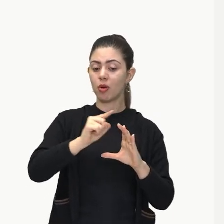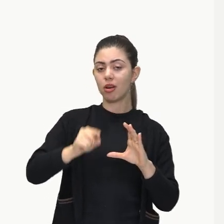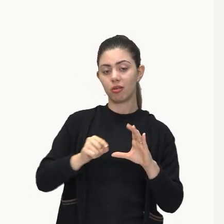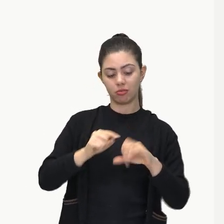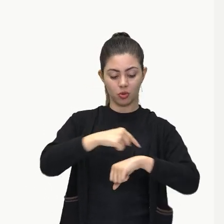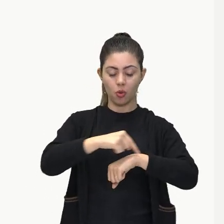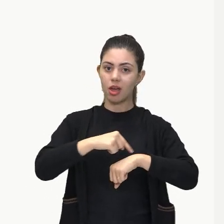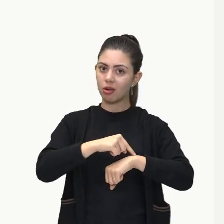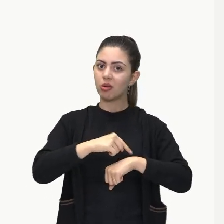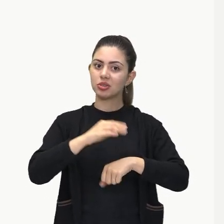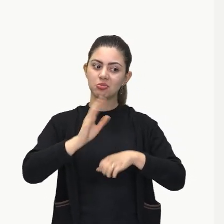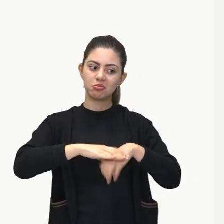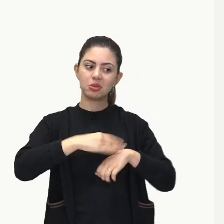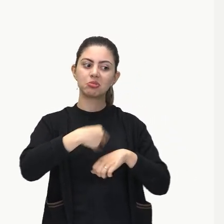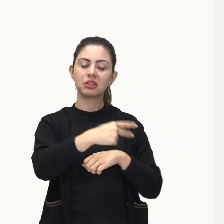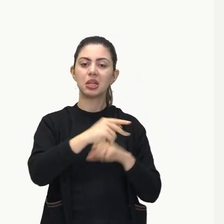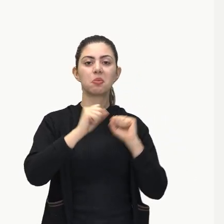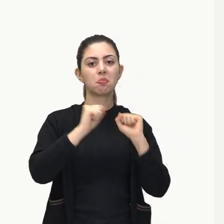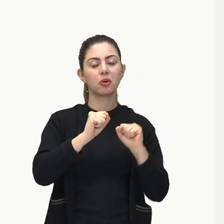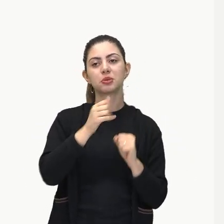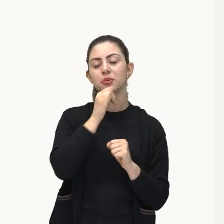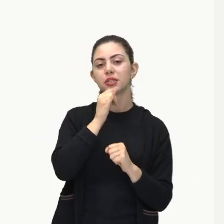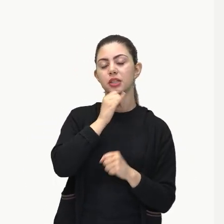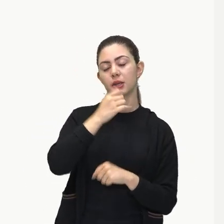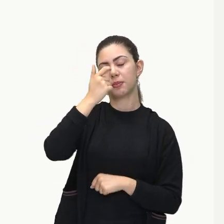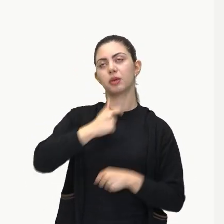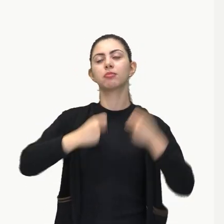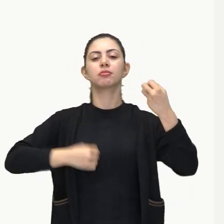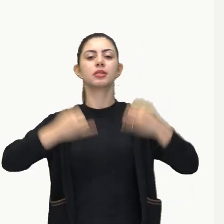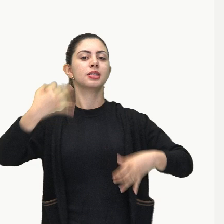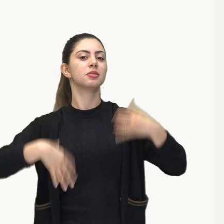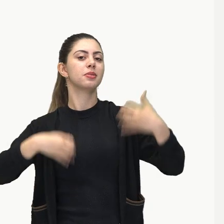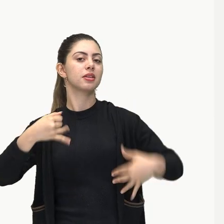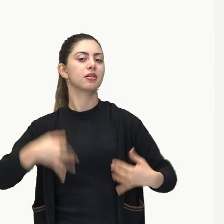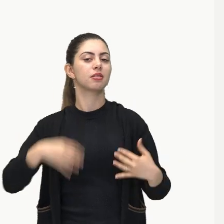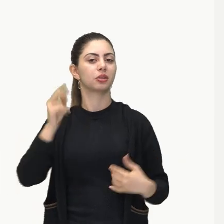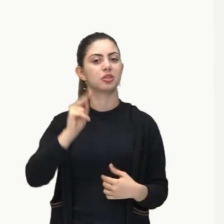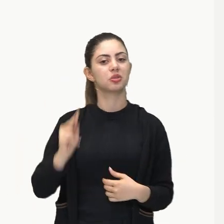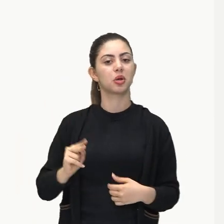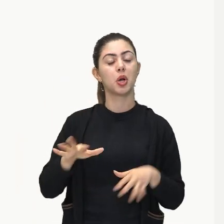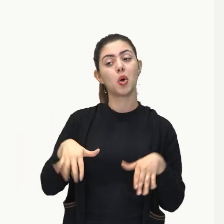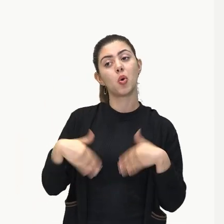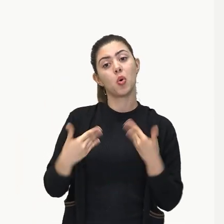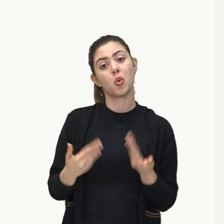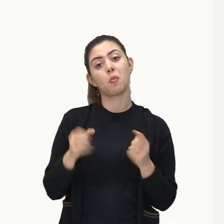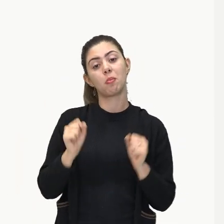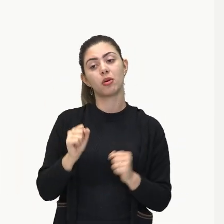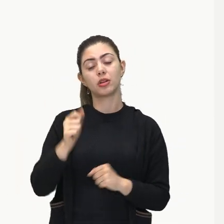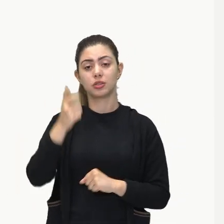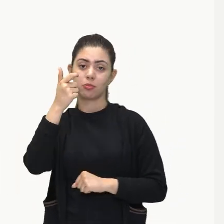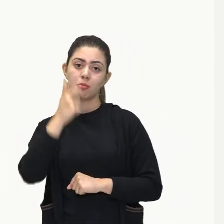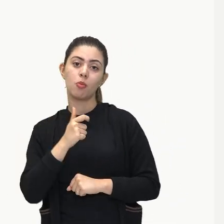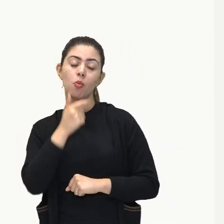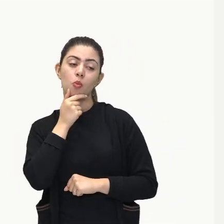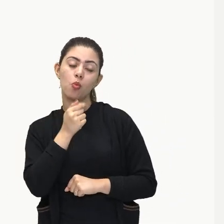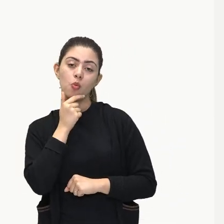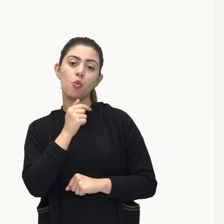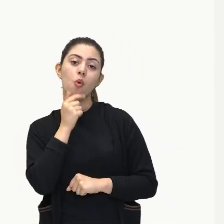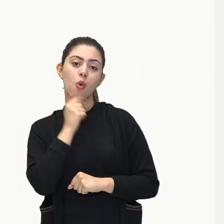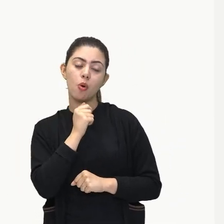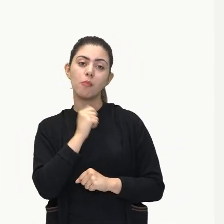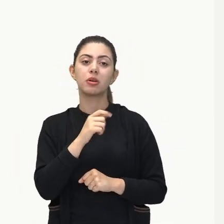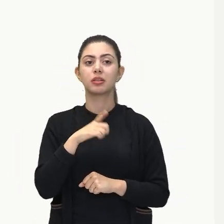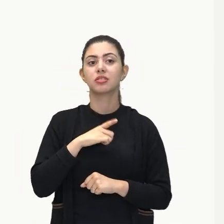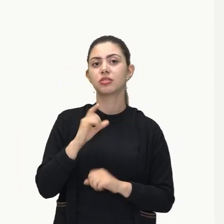estivesse declarando esse poema. Esse é o meu eu lírico. Ou o meu eu lírico pode ser um senhor, o próprio Vinícius de Moraes, já tinha ali os seus